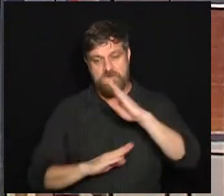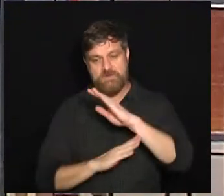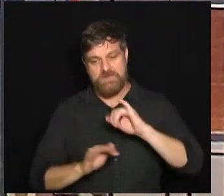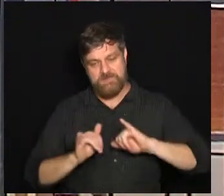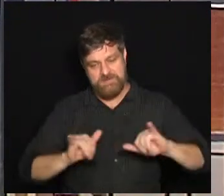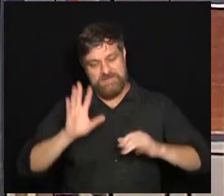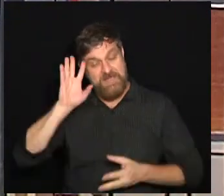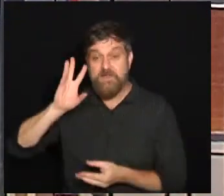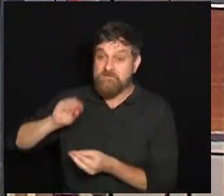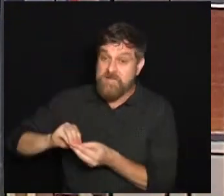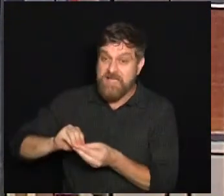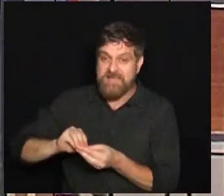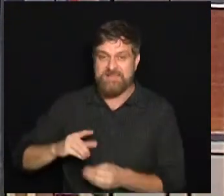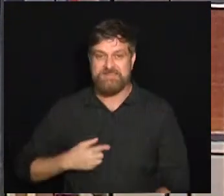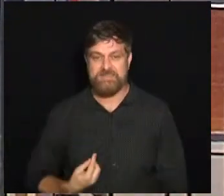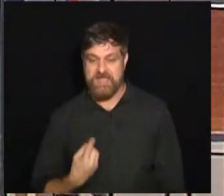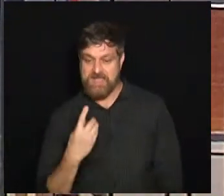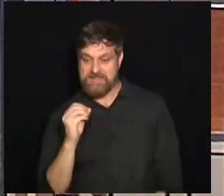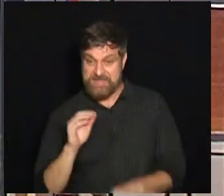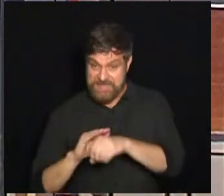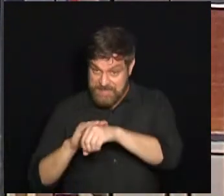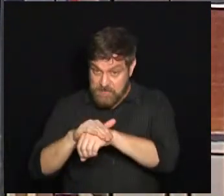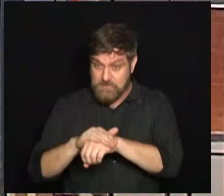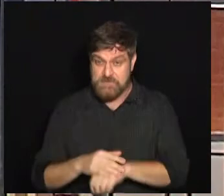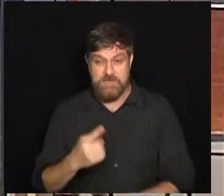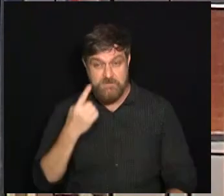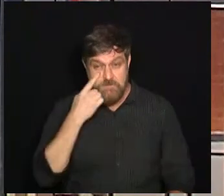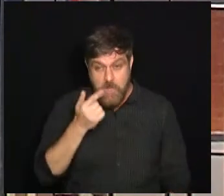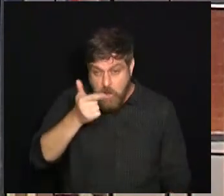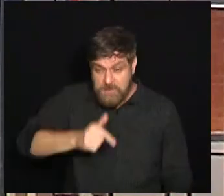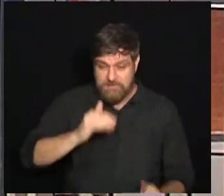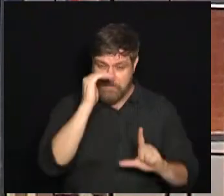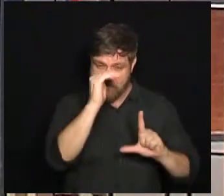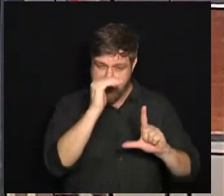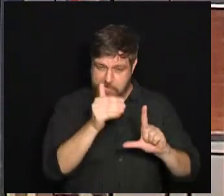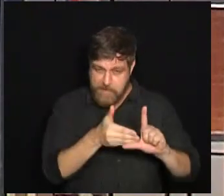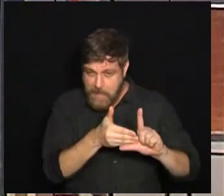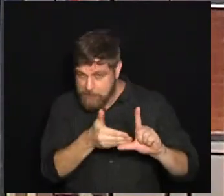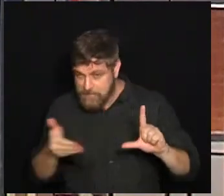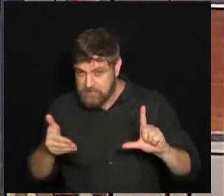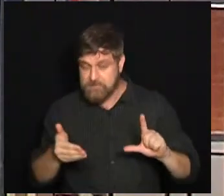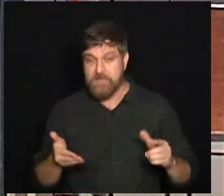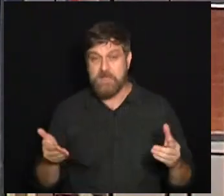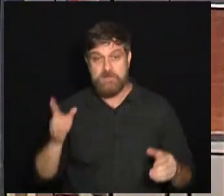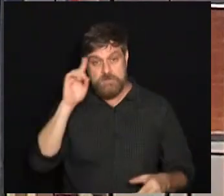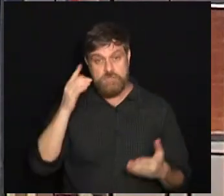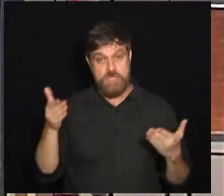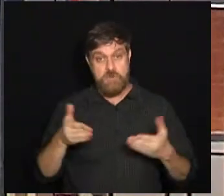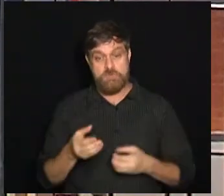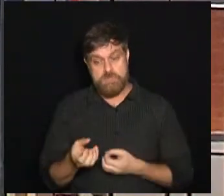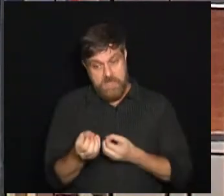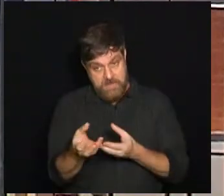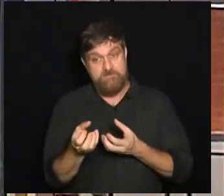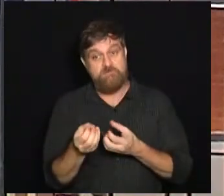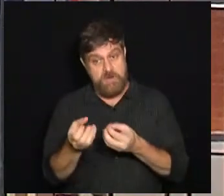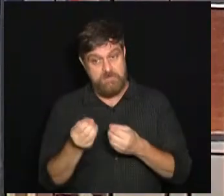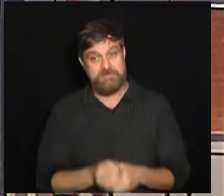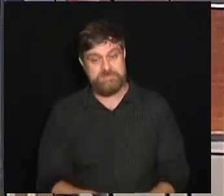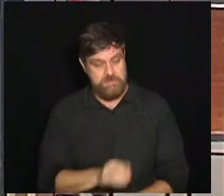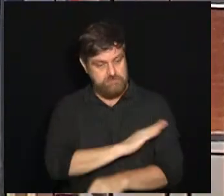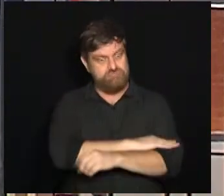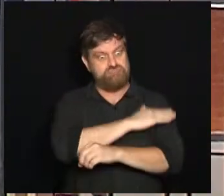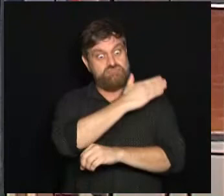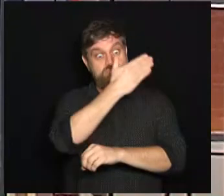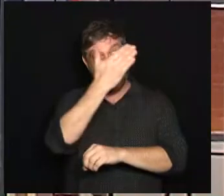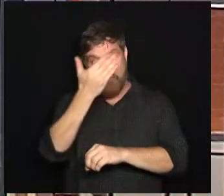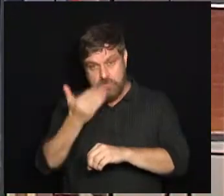Notícia fica por aqui. Às 10 horas da noite, você acompanha as principais notícias do dia. Boletim durante todo o dia na TV